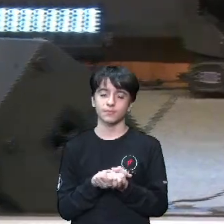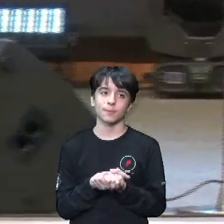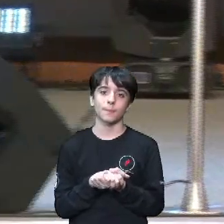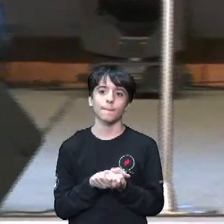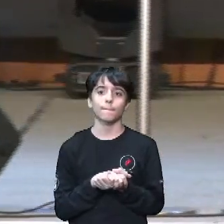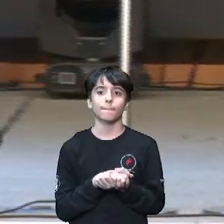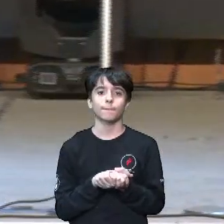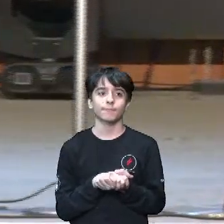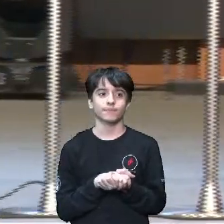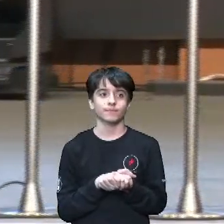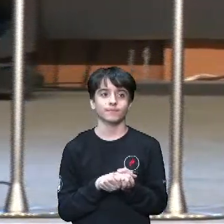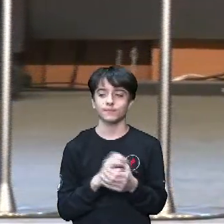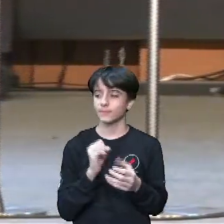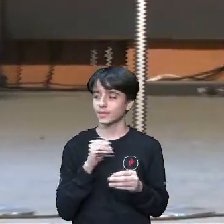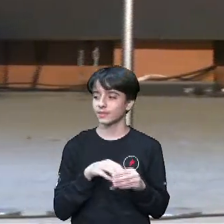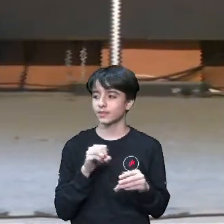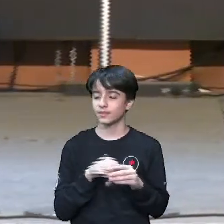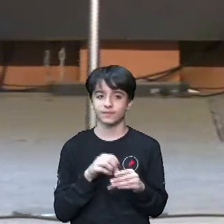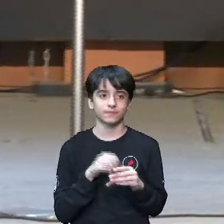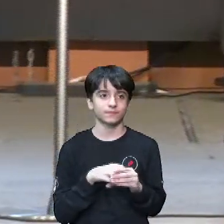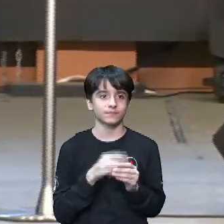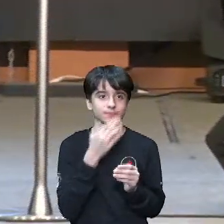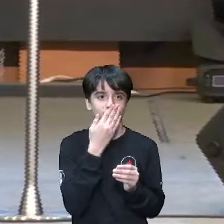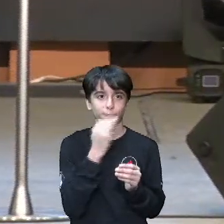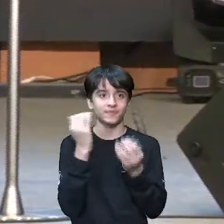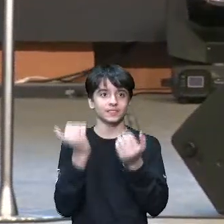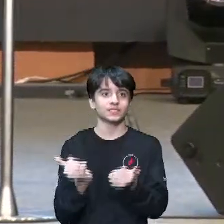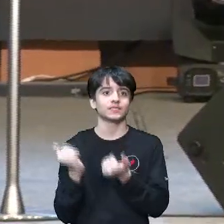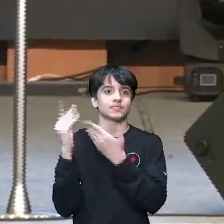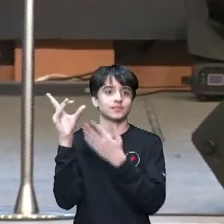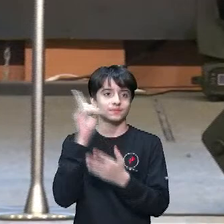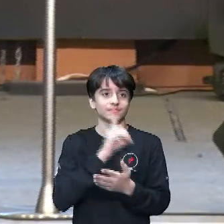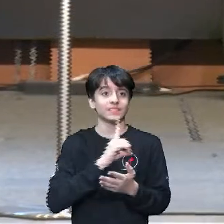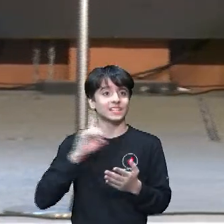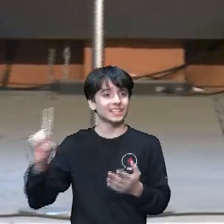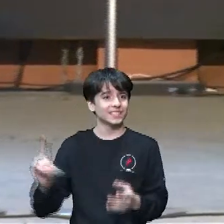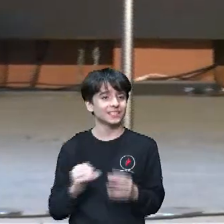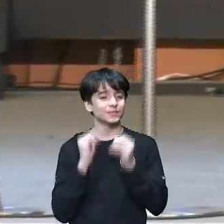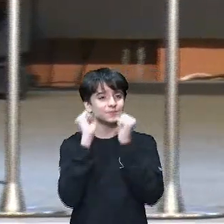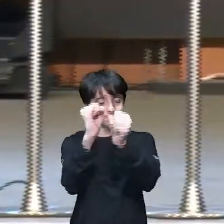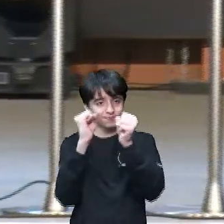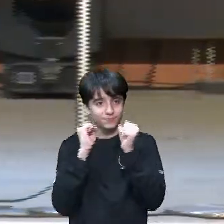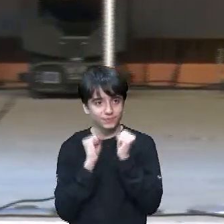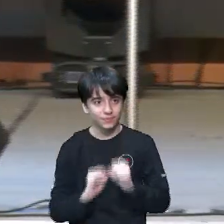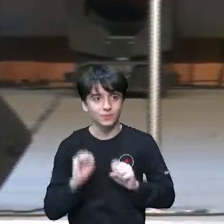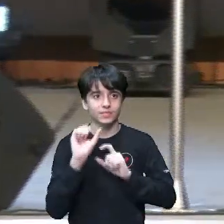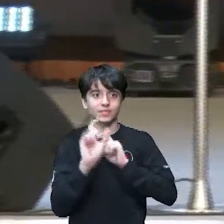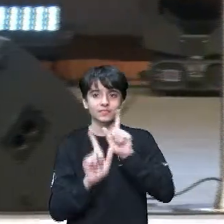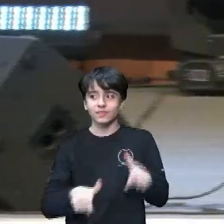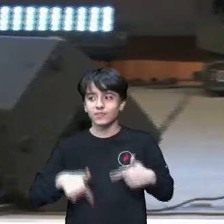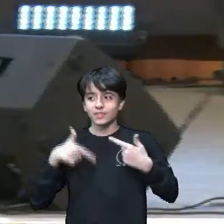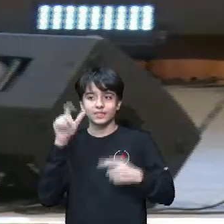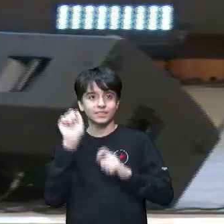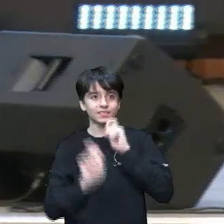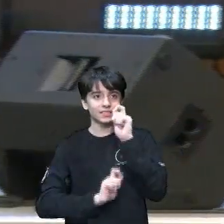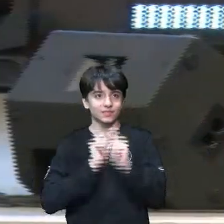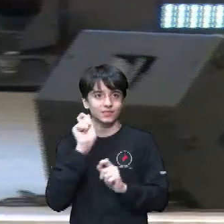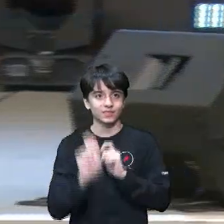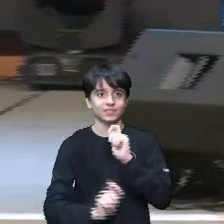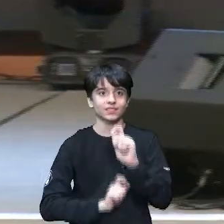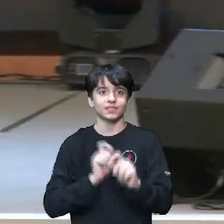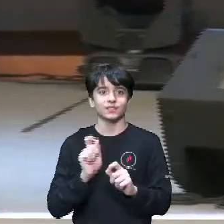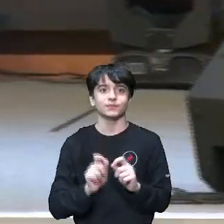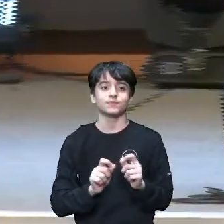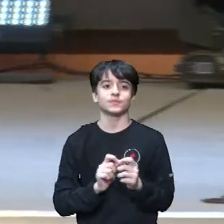a oferta, quando você entrega ela para Deus, ela tem um poder, Deus tem um poder de fazer, né? Algo